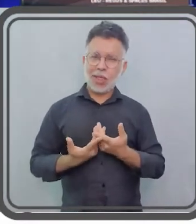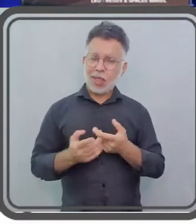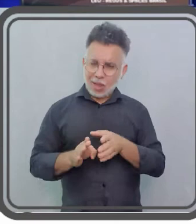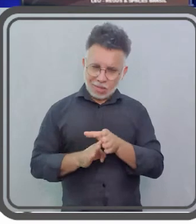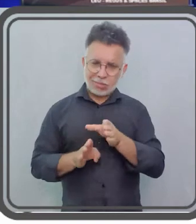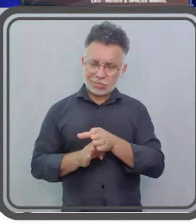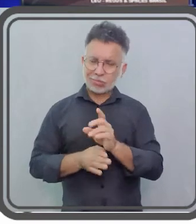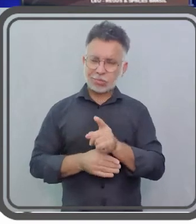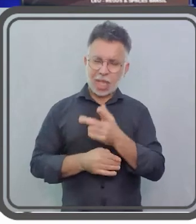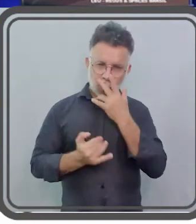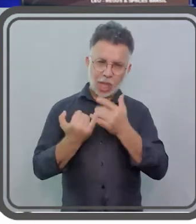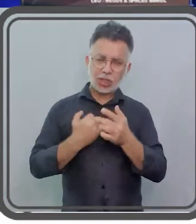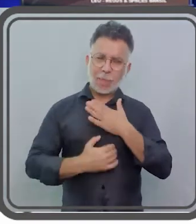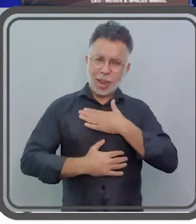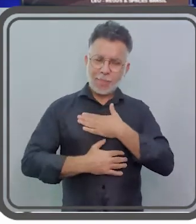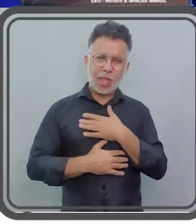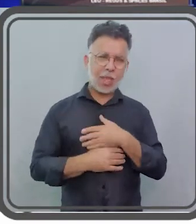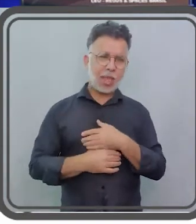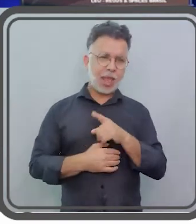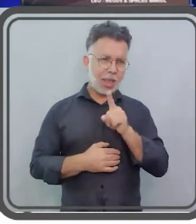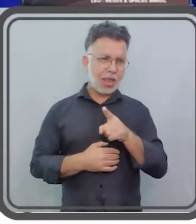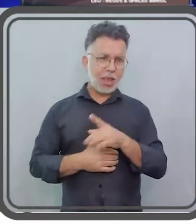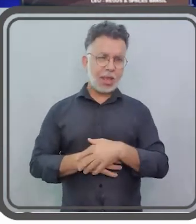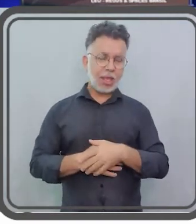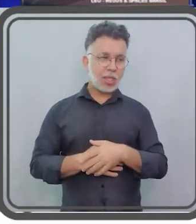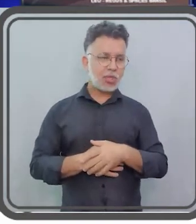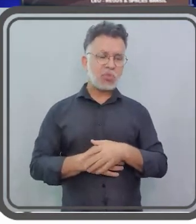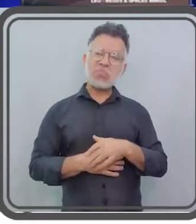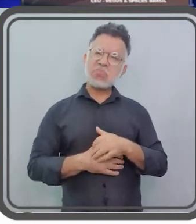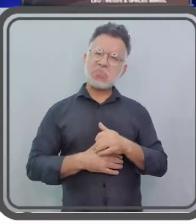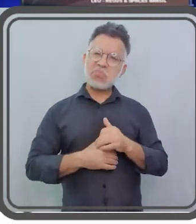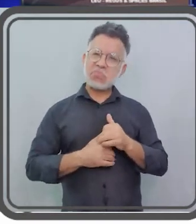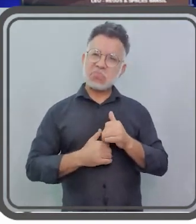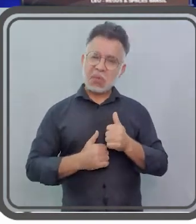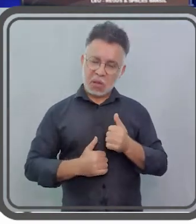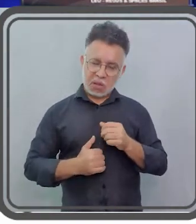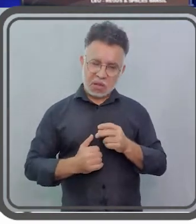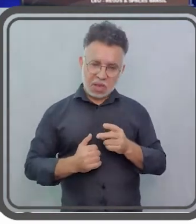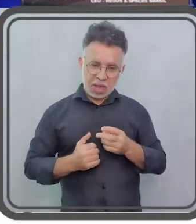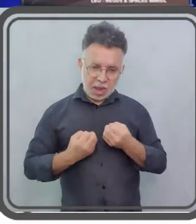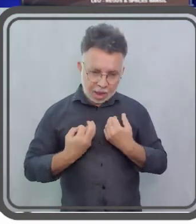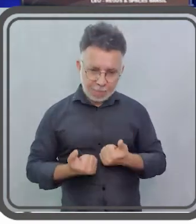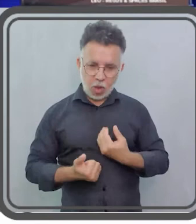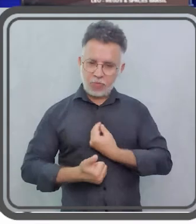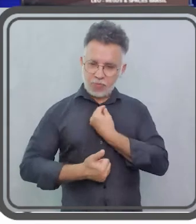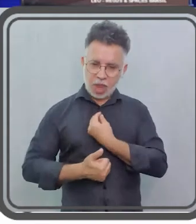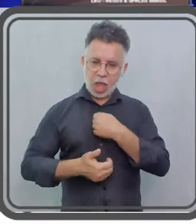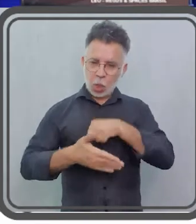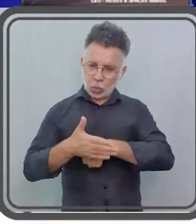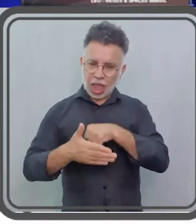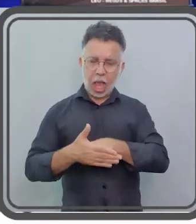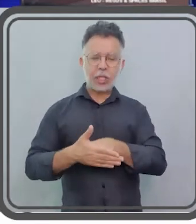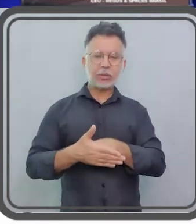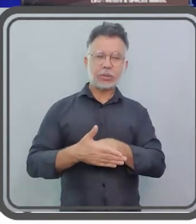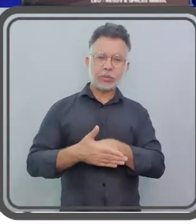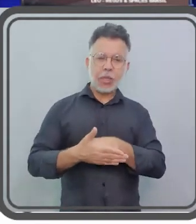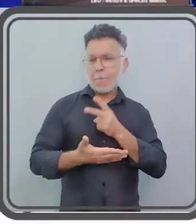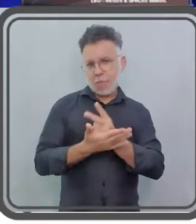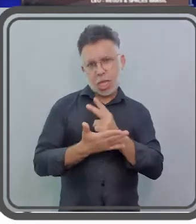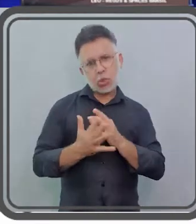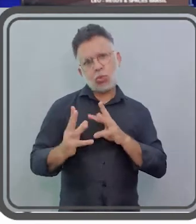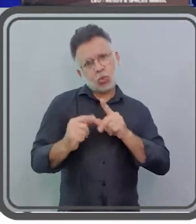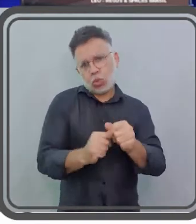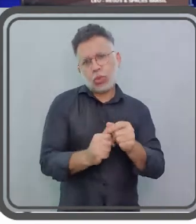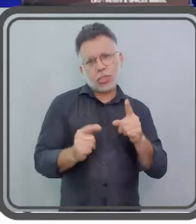que, para mim, isso realmente vale a pena viver, lutar, apesar de todas as